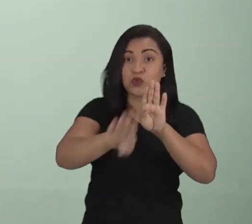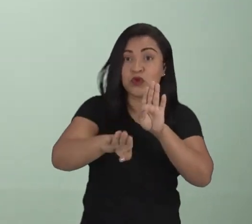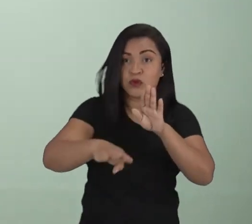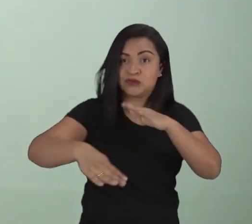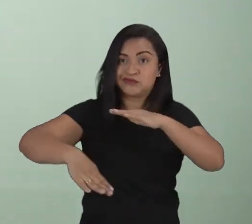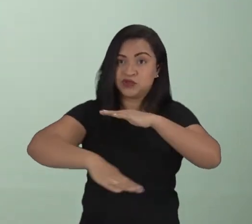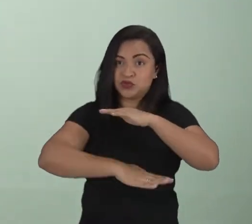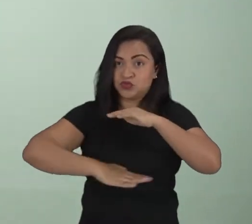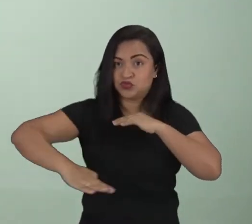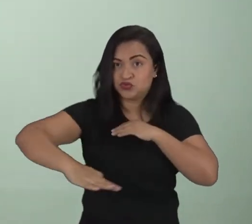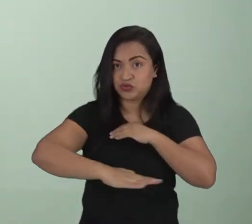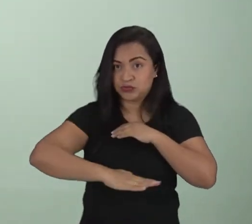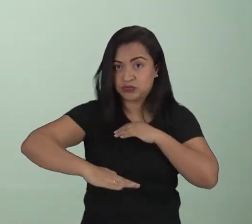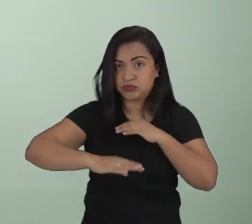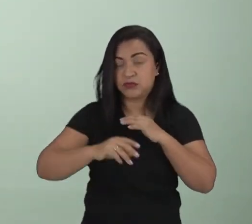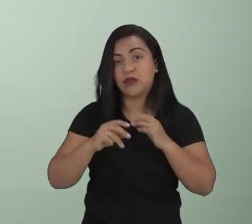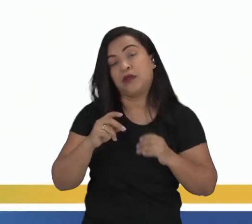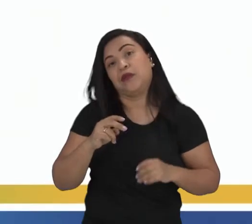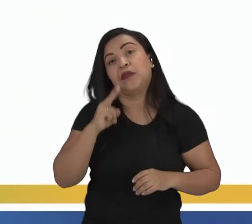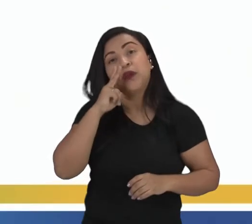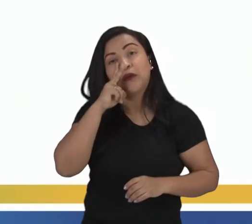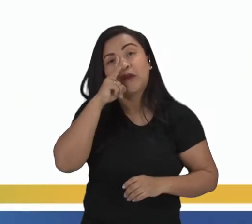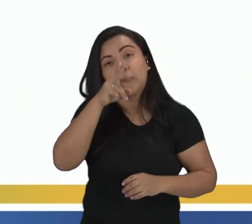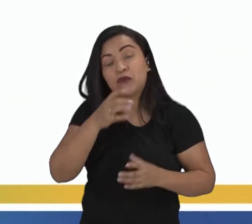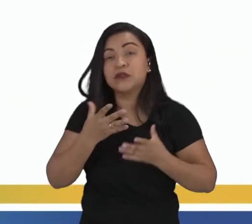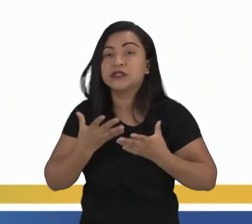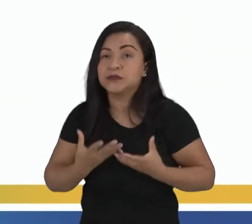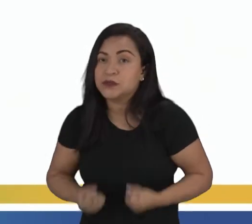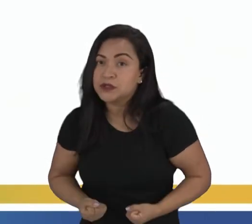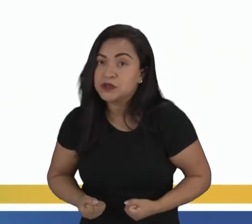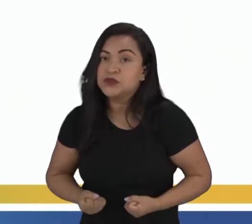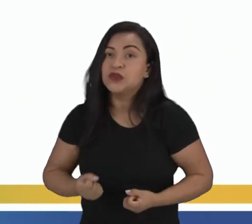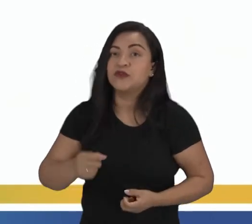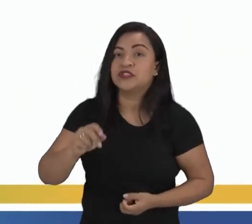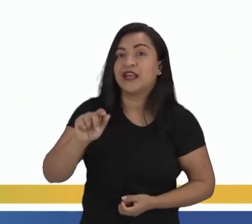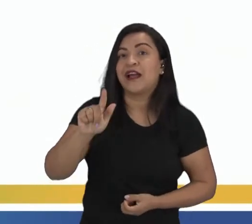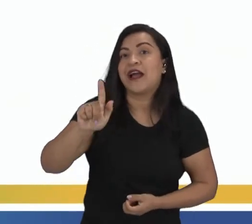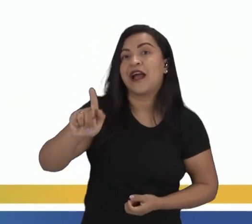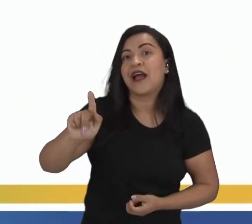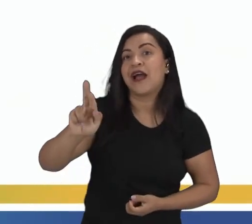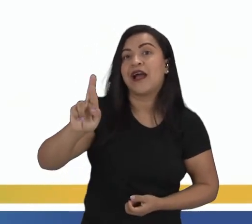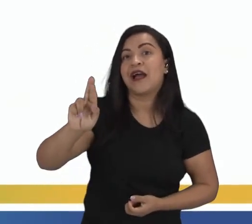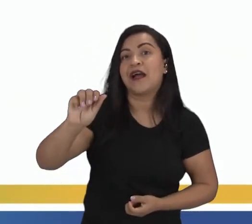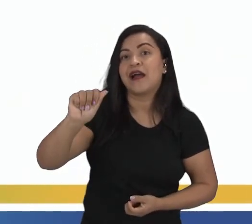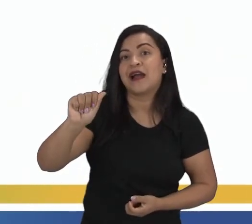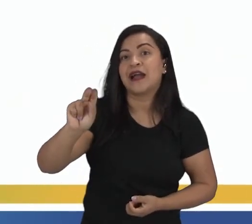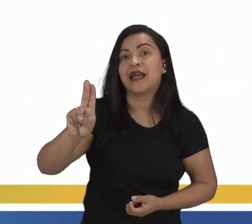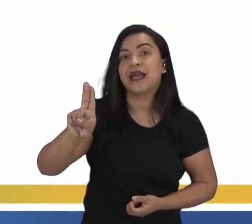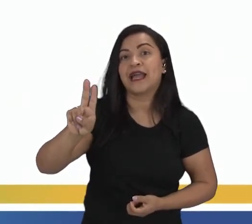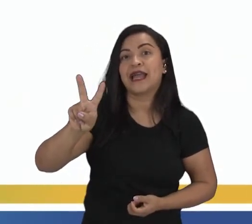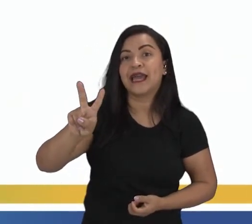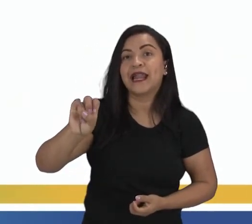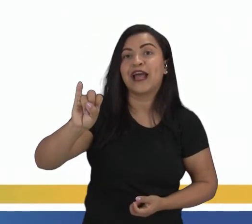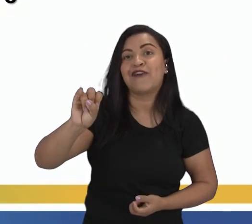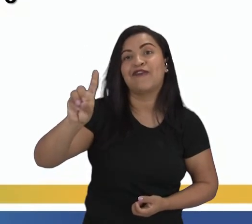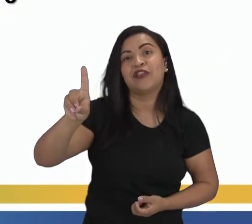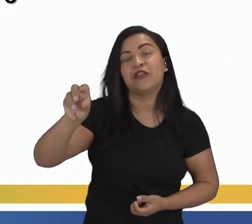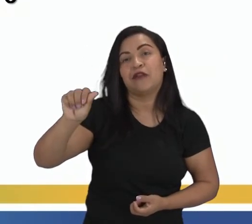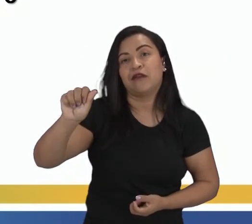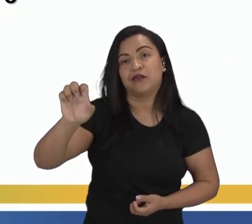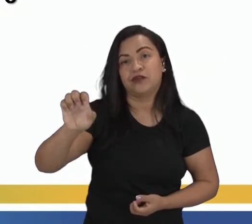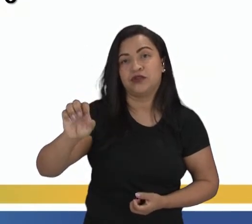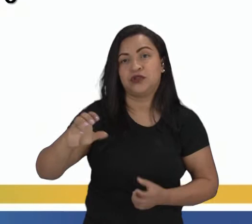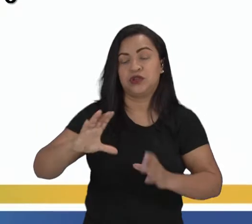superfície. E a força-peso é a força gravitacional com que a Terra atrai os corpos para si. Então,